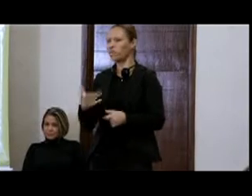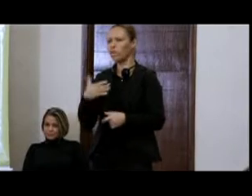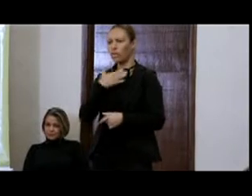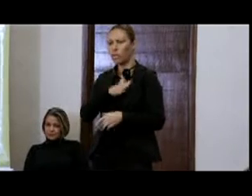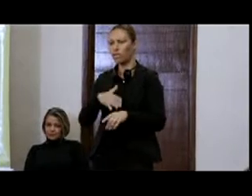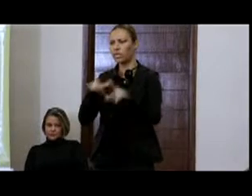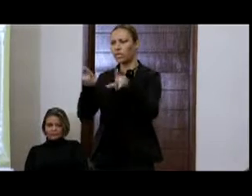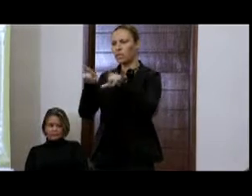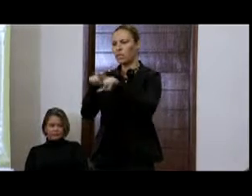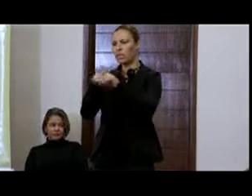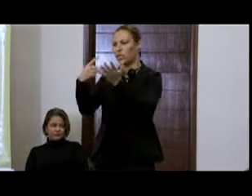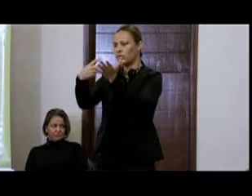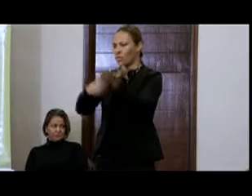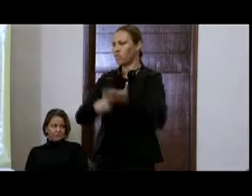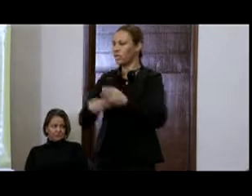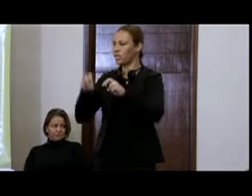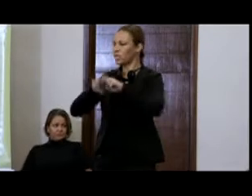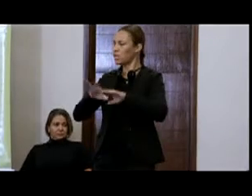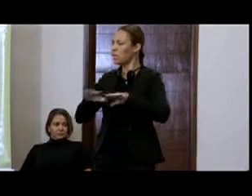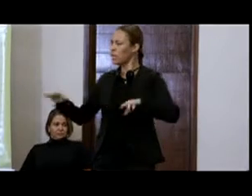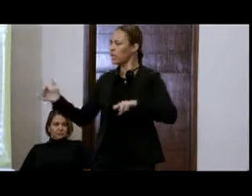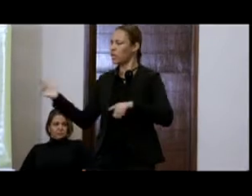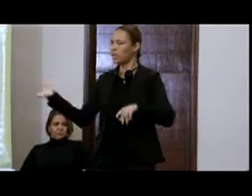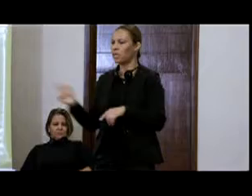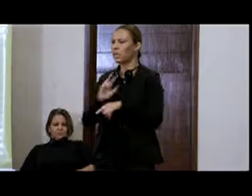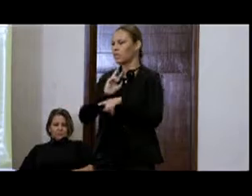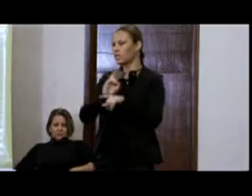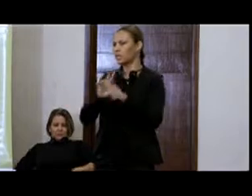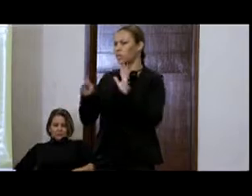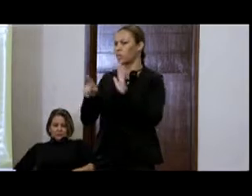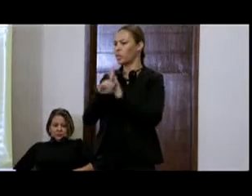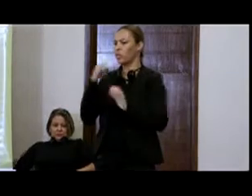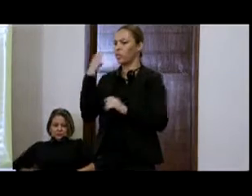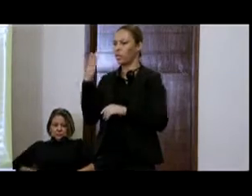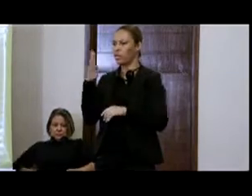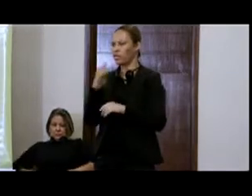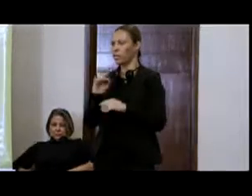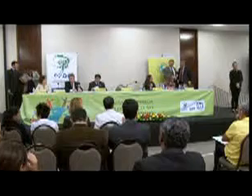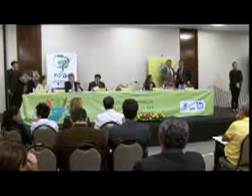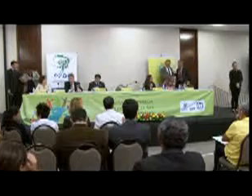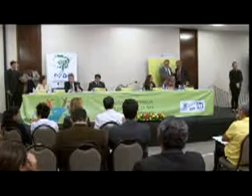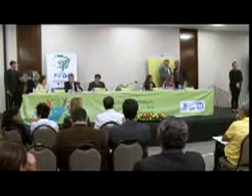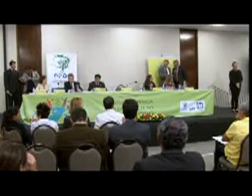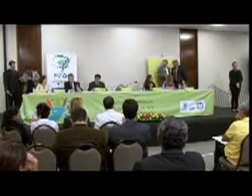Gostaríamos de convidar também para compor a nossa mesa de honra o defensor do pueblo da Bolívia, Rolando Viegas.